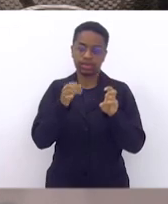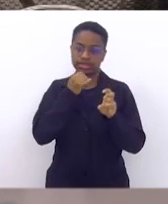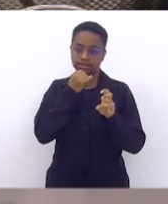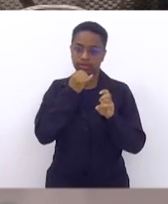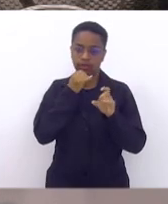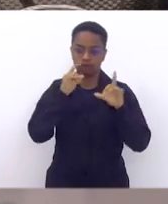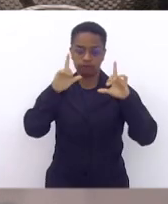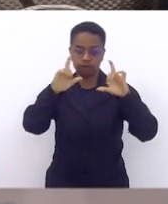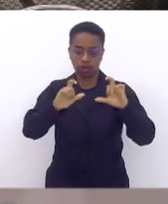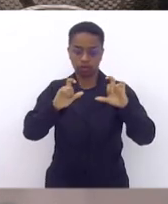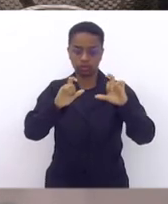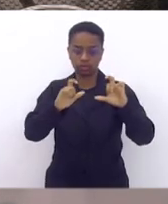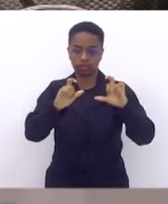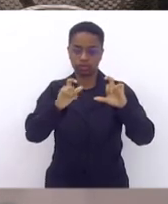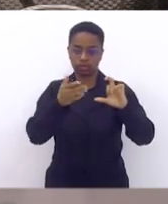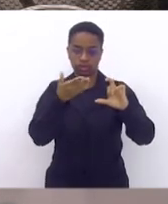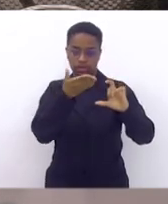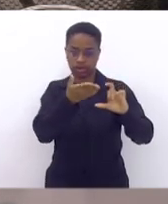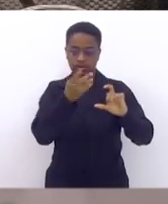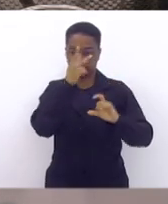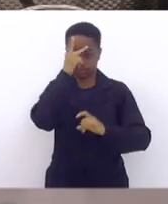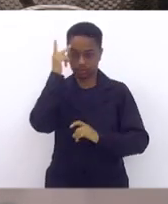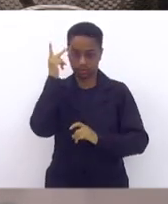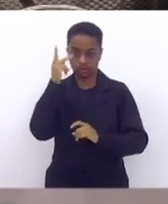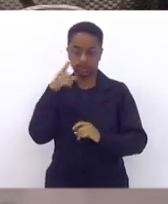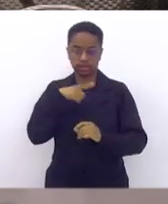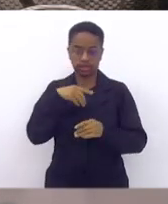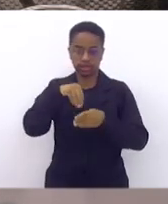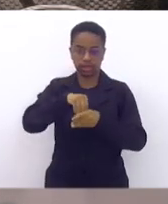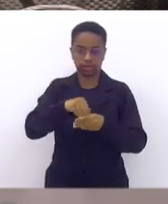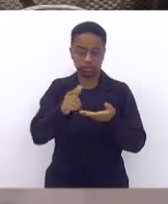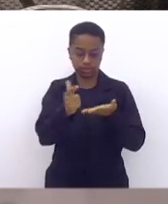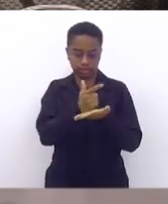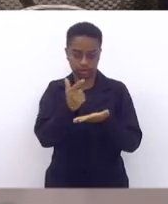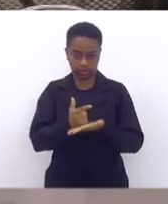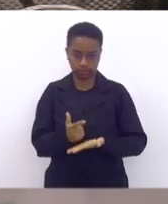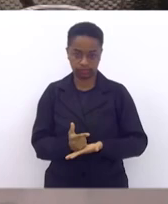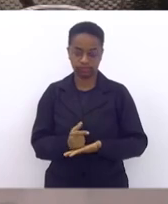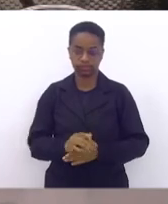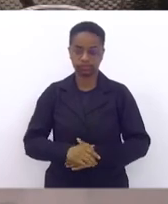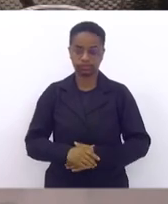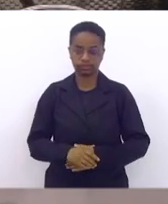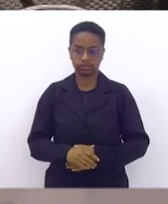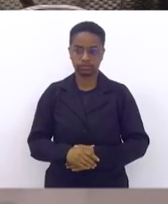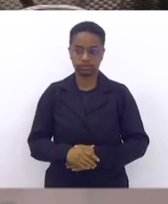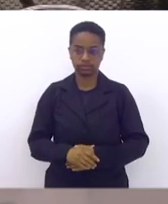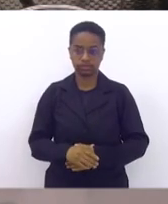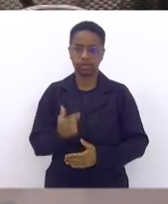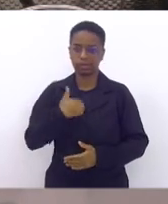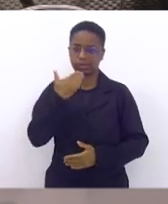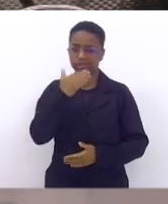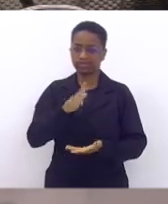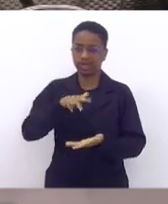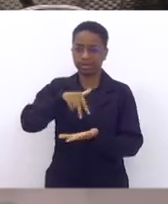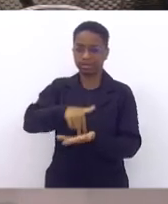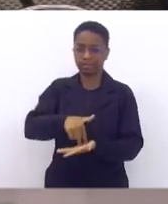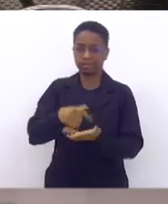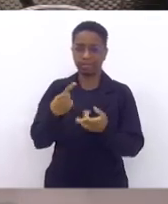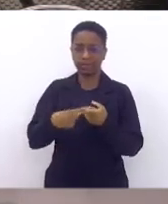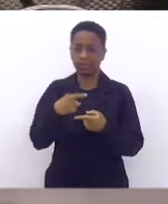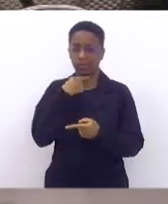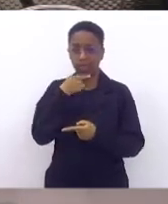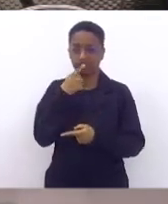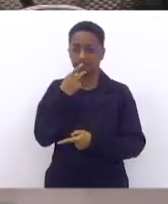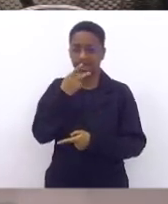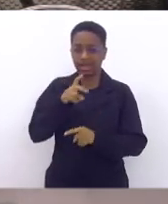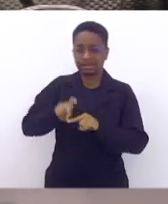foto dela de, dos álbuns que existem. Então, eu vou pedir para passar. Eu vou pedir só para ficar em pé, porque eu não consigo